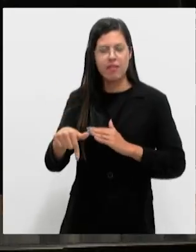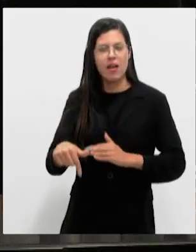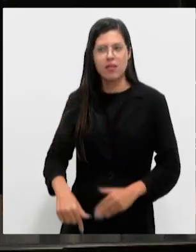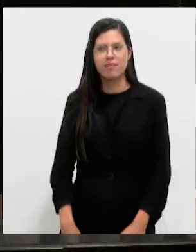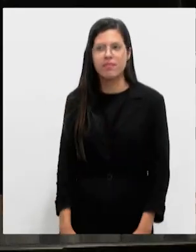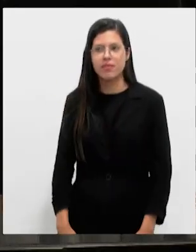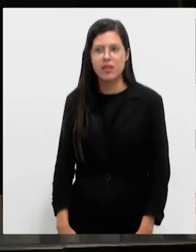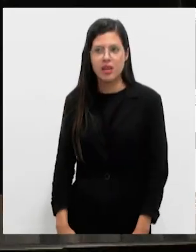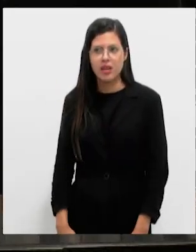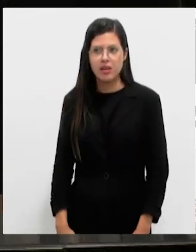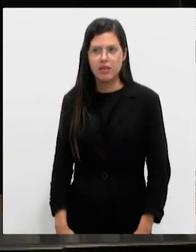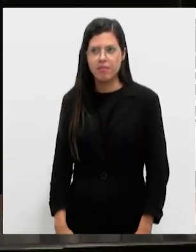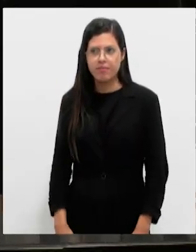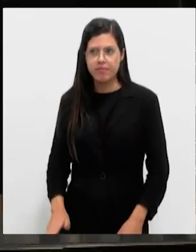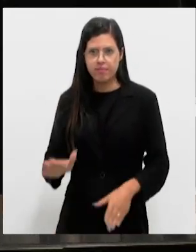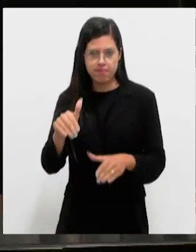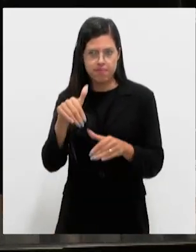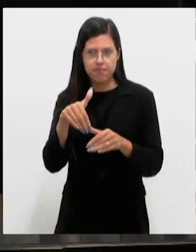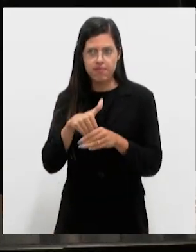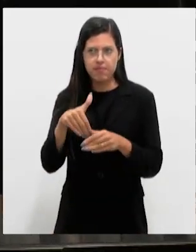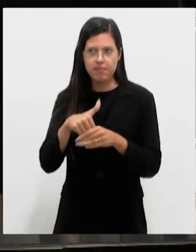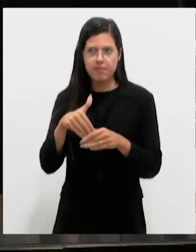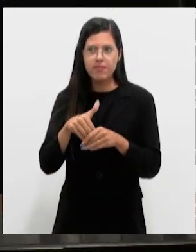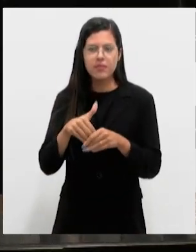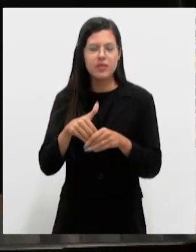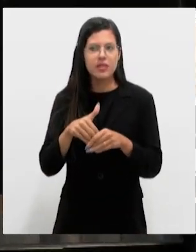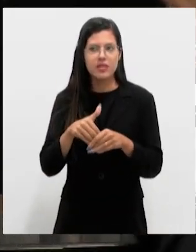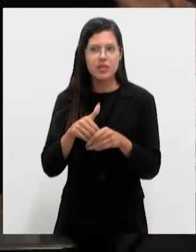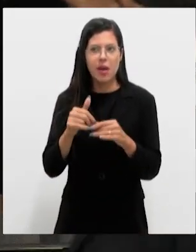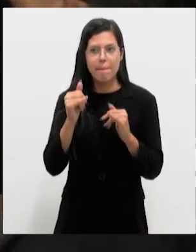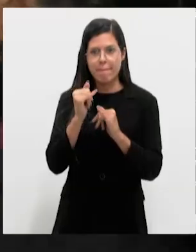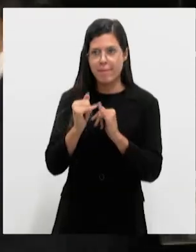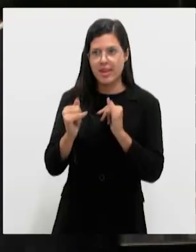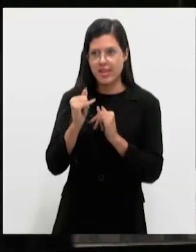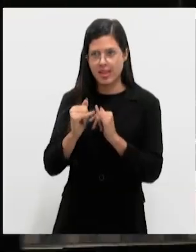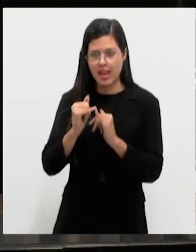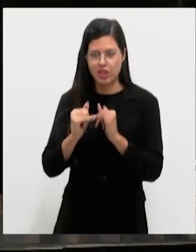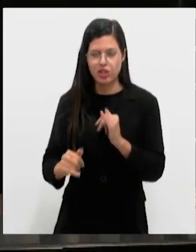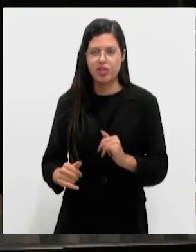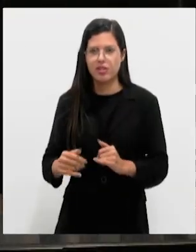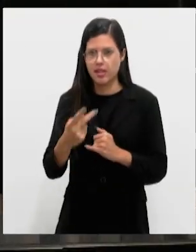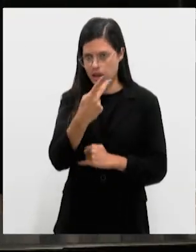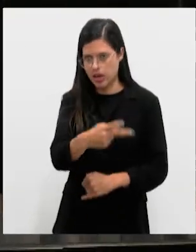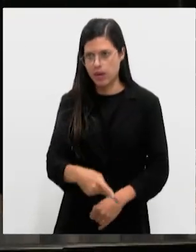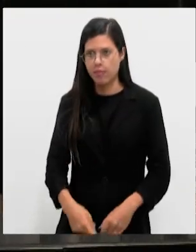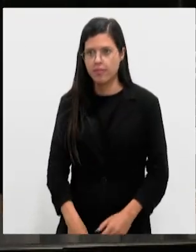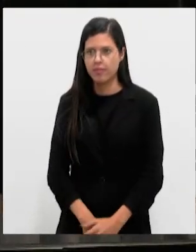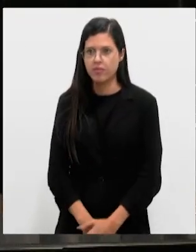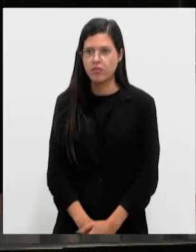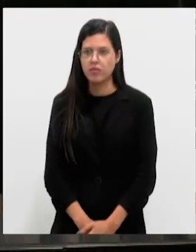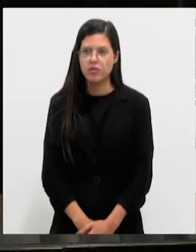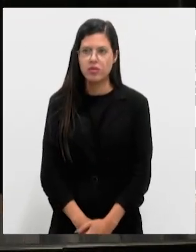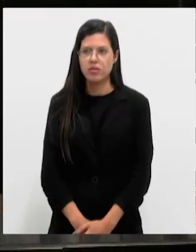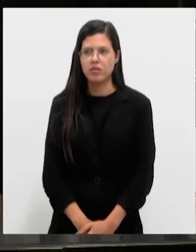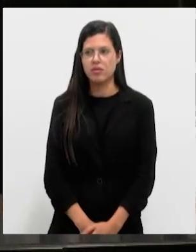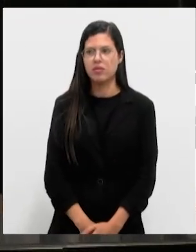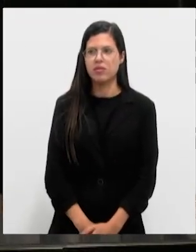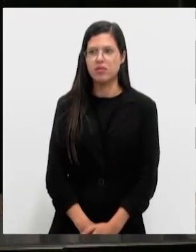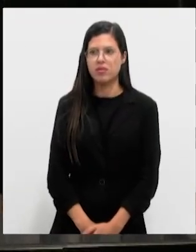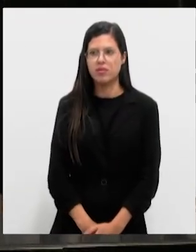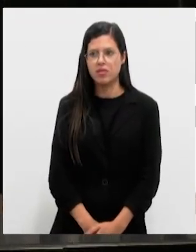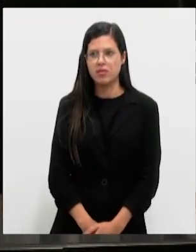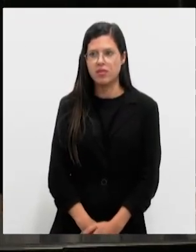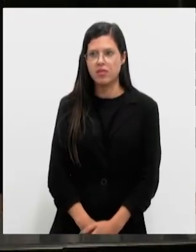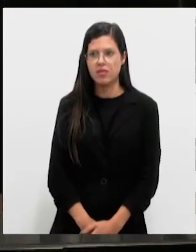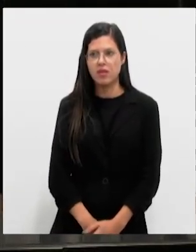votação que o William Coelho sai de Sepitiba é a metade dos votos que ele precisa se eleger. Não, então, mas aí é uma questão